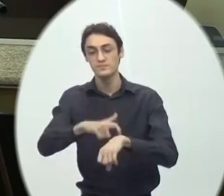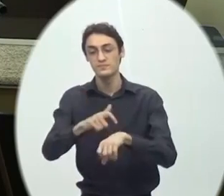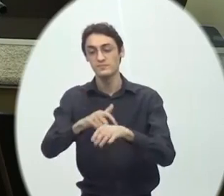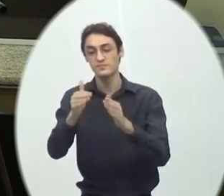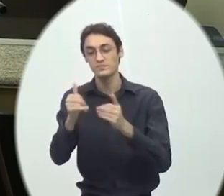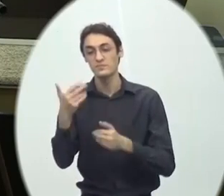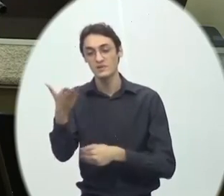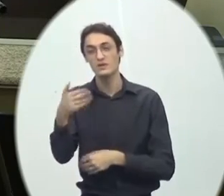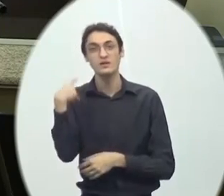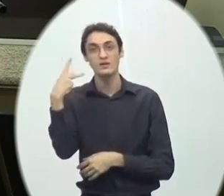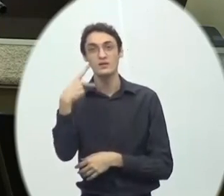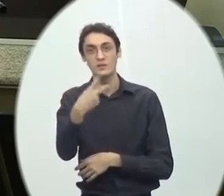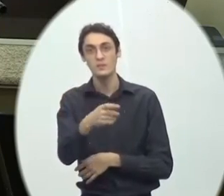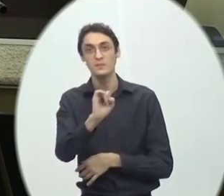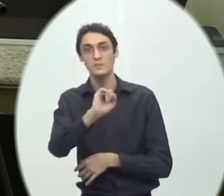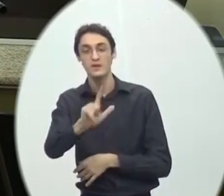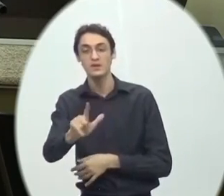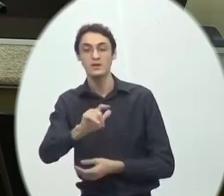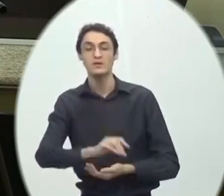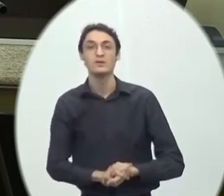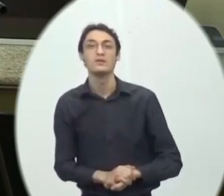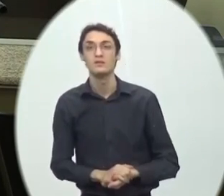Questão de ordem cedida ao vereador Paiol.